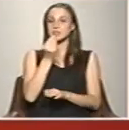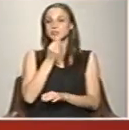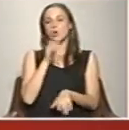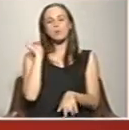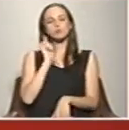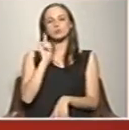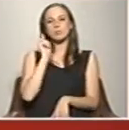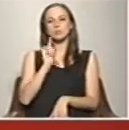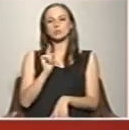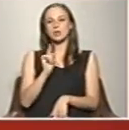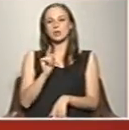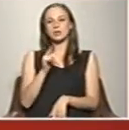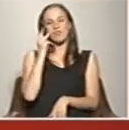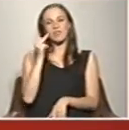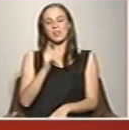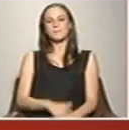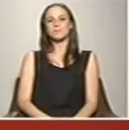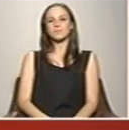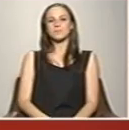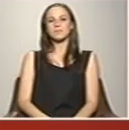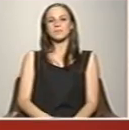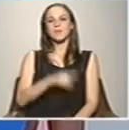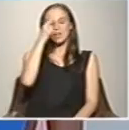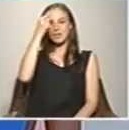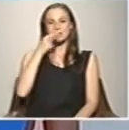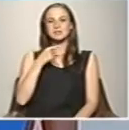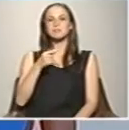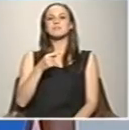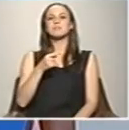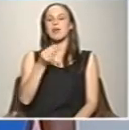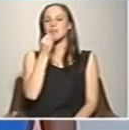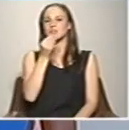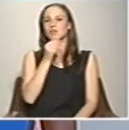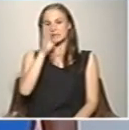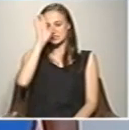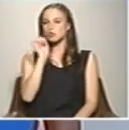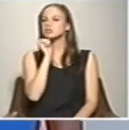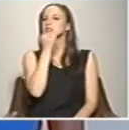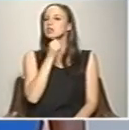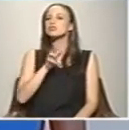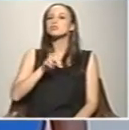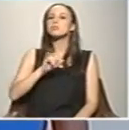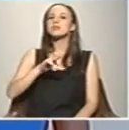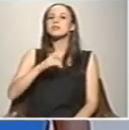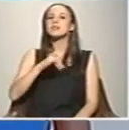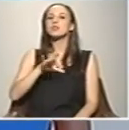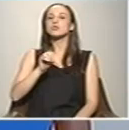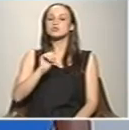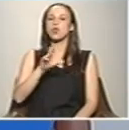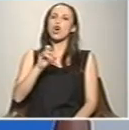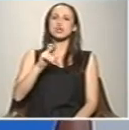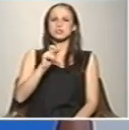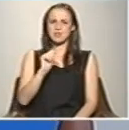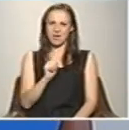importantes na Muito matemática bem. Da longevidade. Vamos só então para a semana da alimentação e longevidade e saber qual é o segredo dos mirtilos, que isso agora é que eu vou ficar curiosa. Rosa, muito